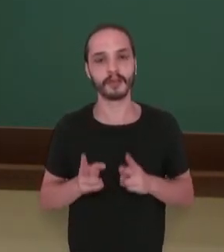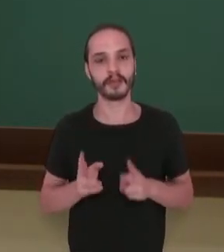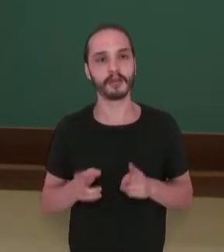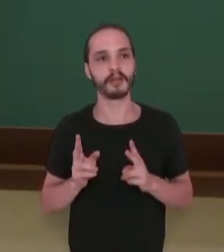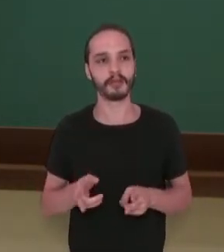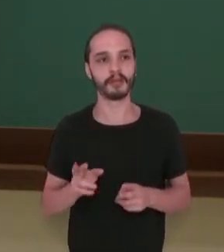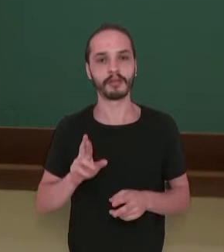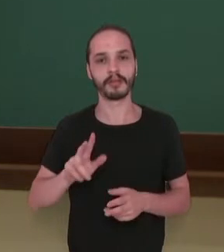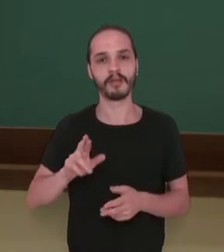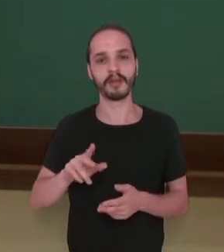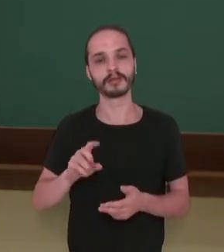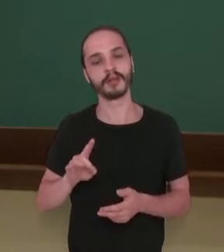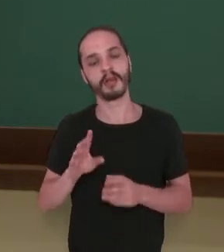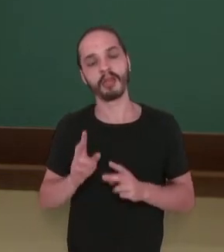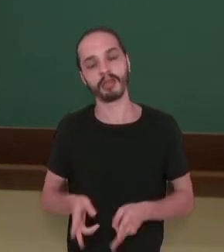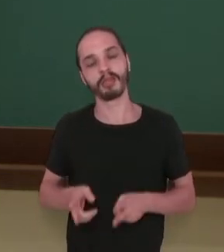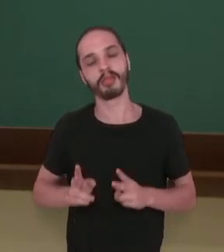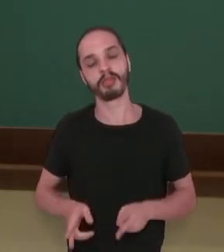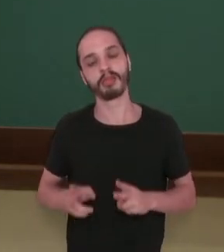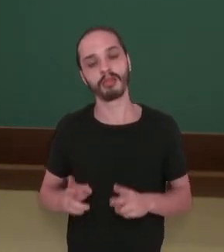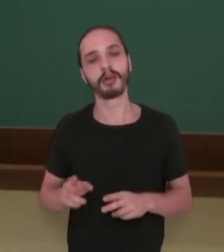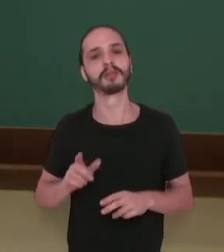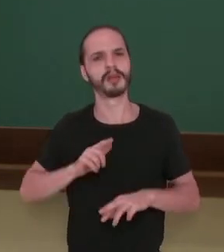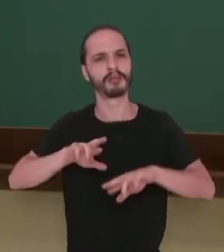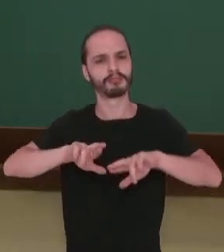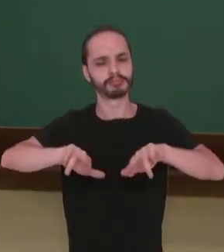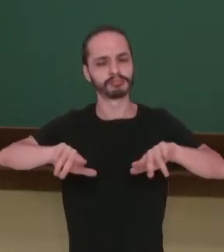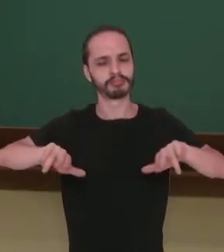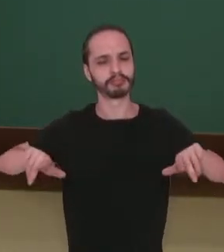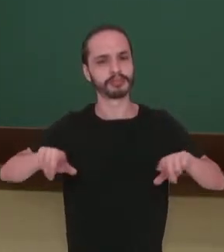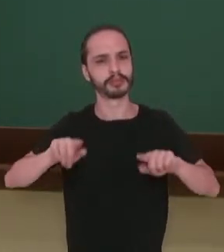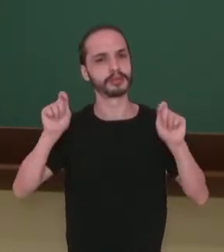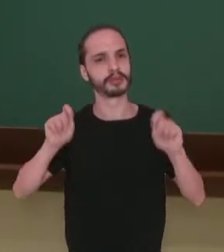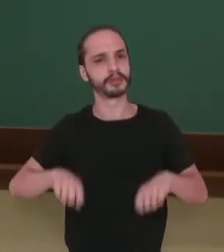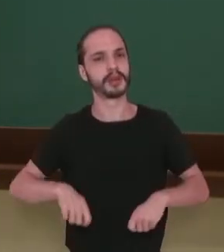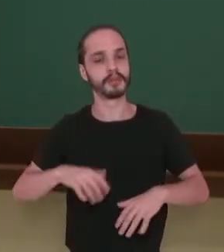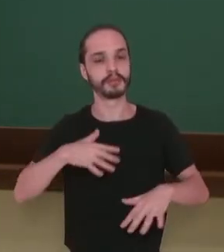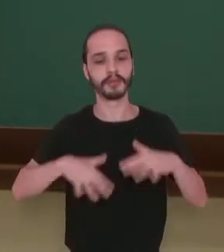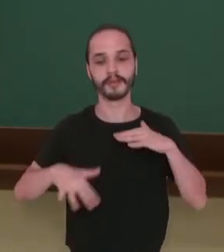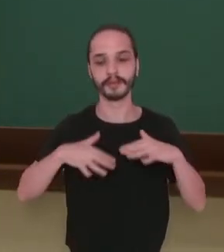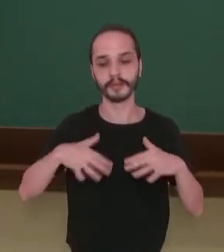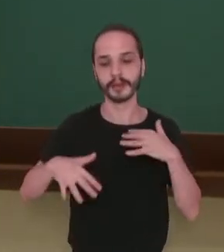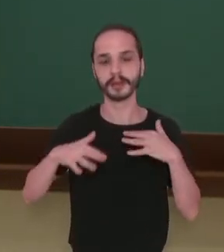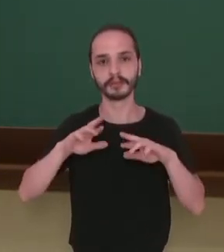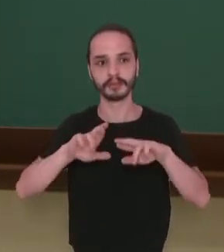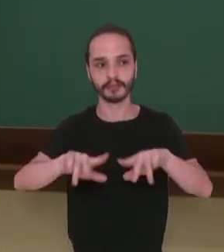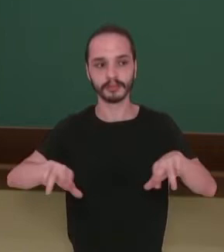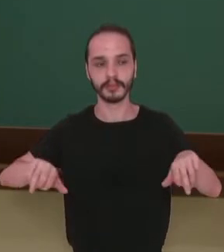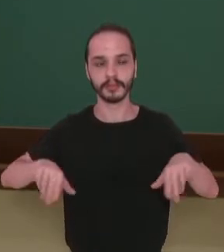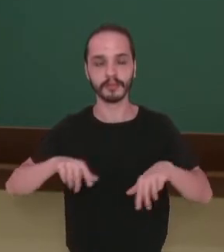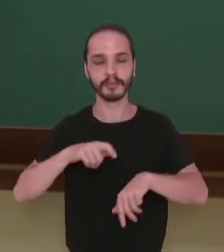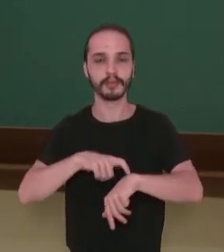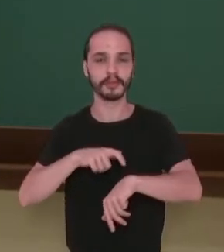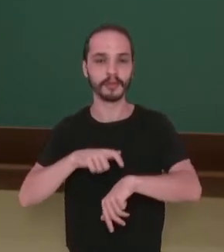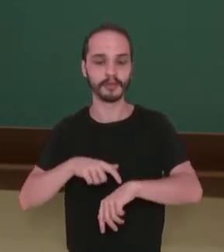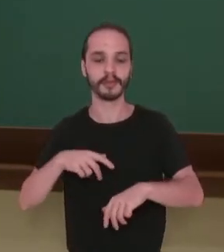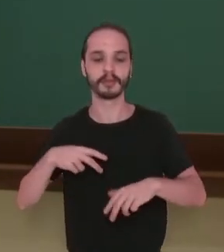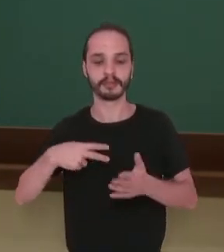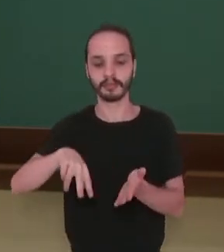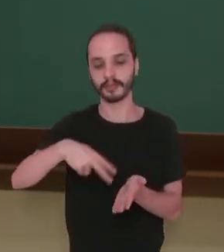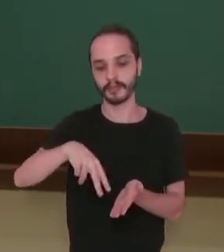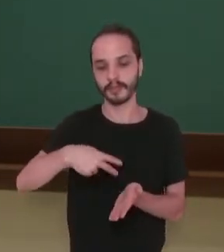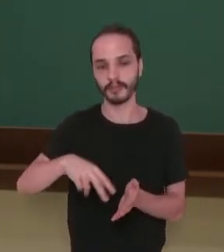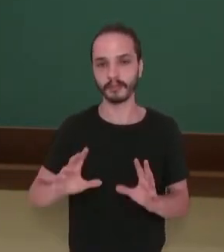dança monótona, né? Tivesse vários tipos de movimentos durante aquela prática, durante